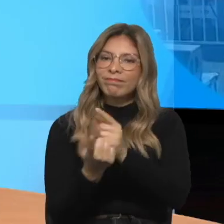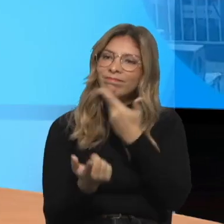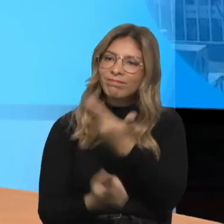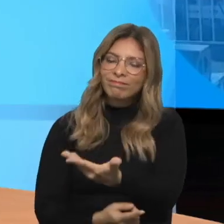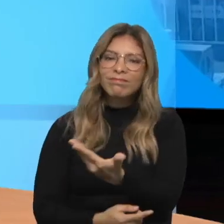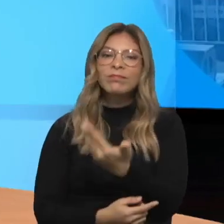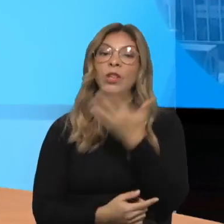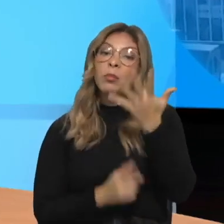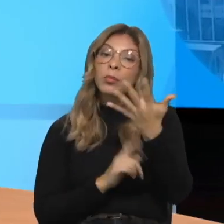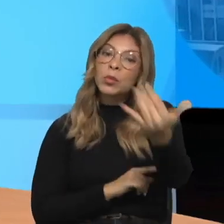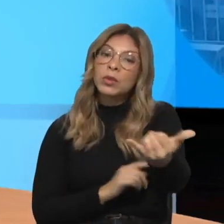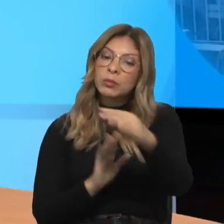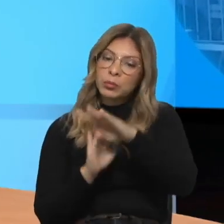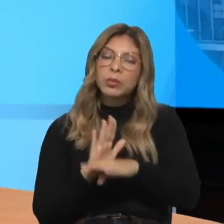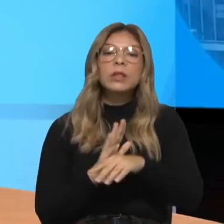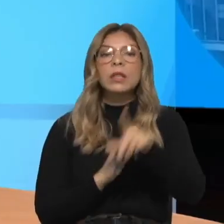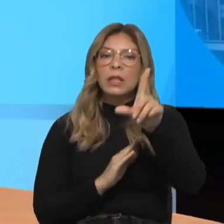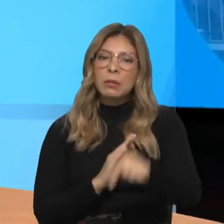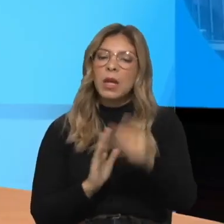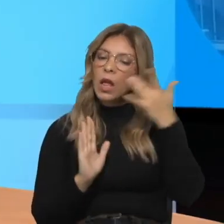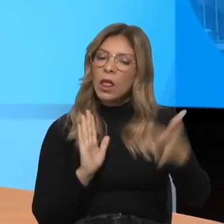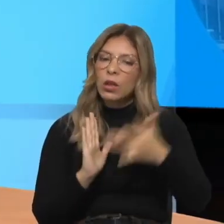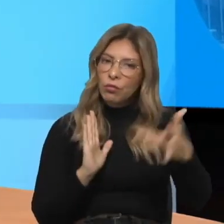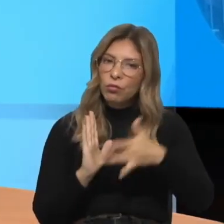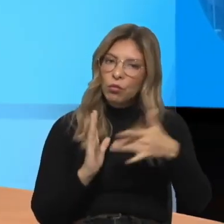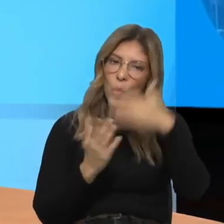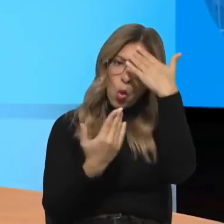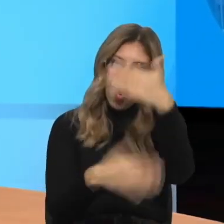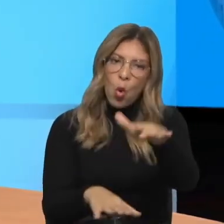convite para quem quiser poder ler, então,